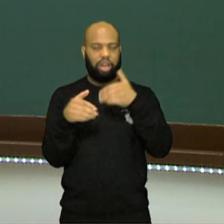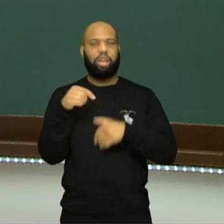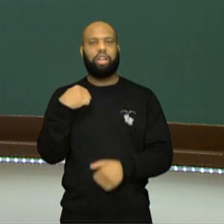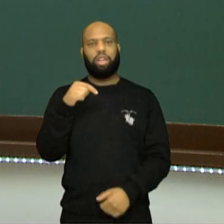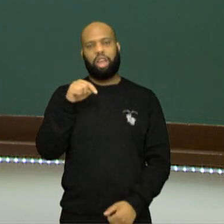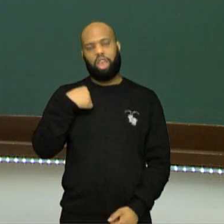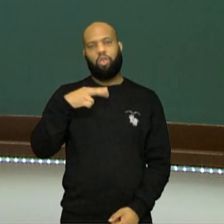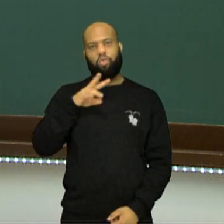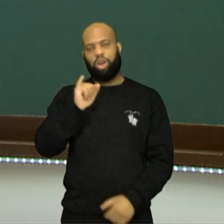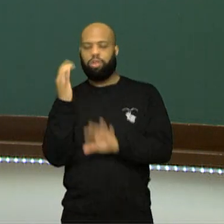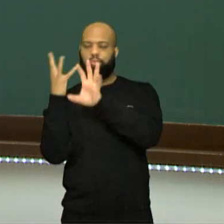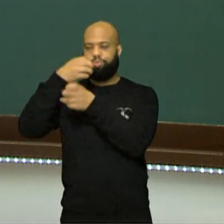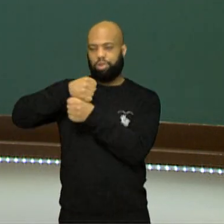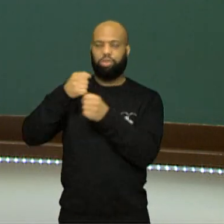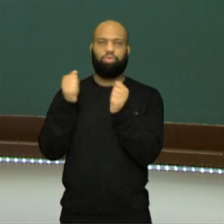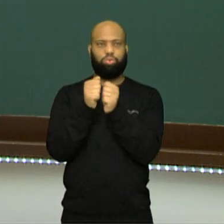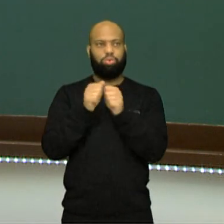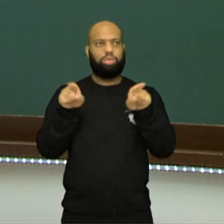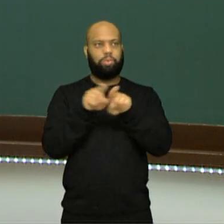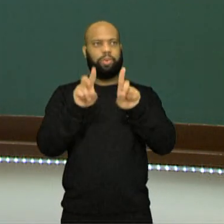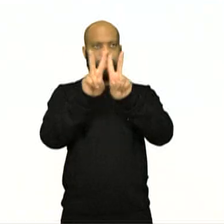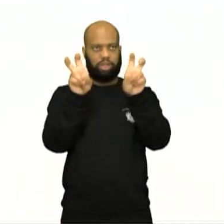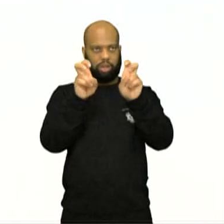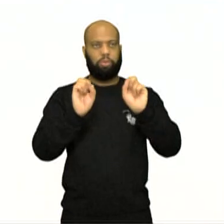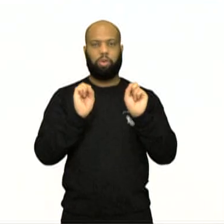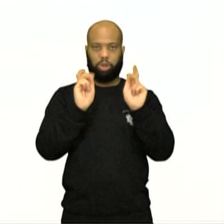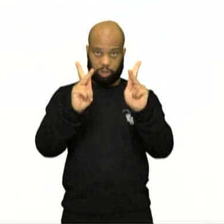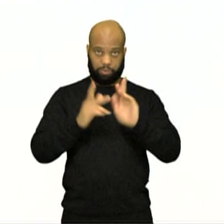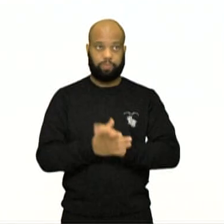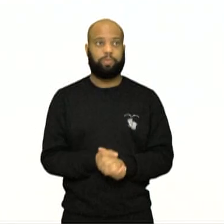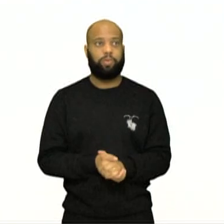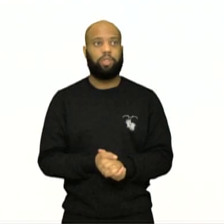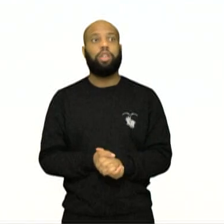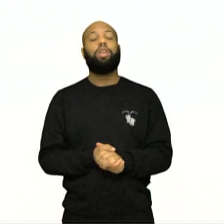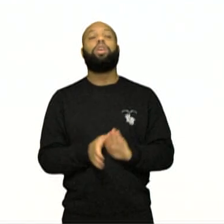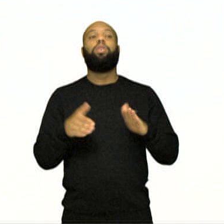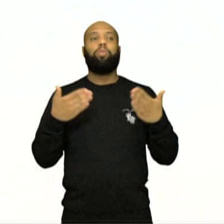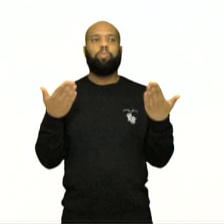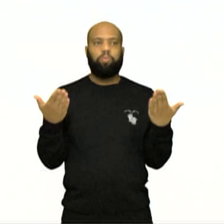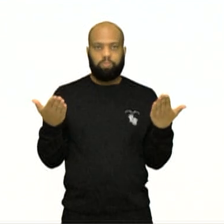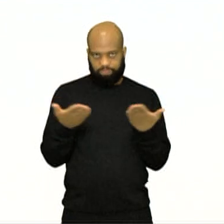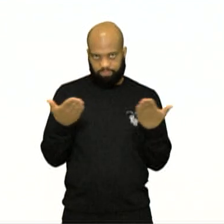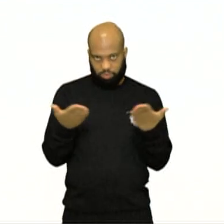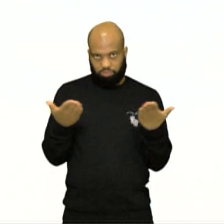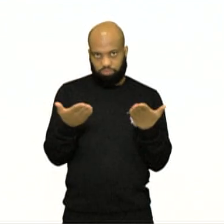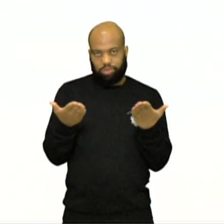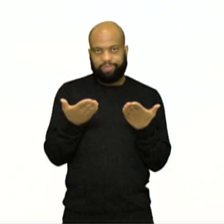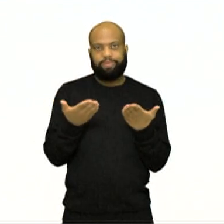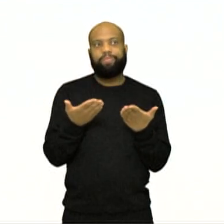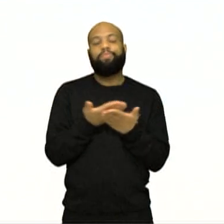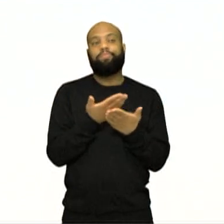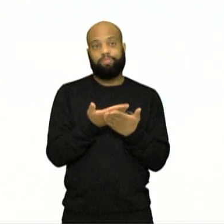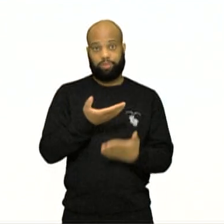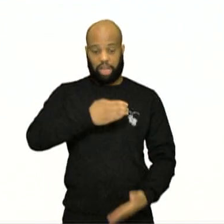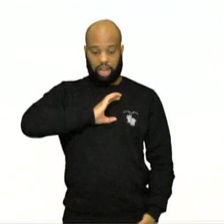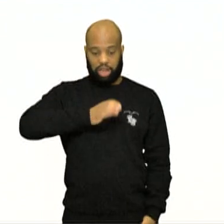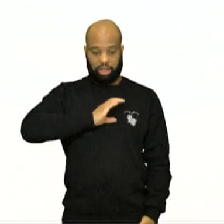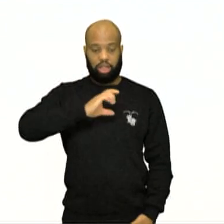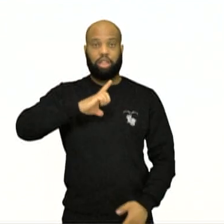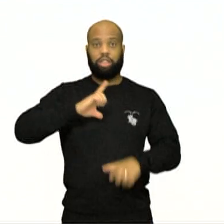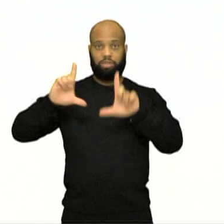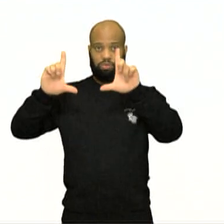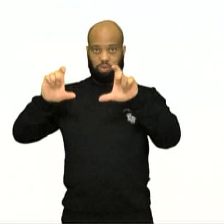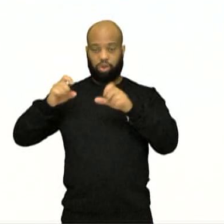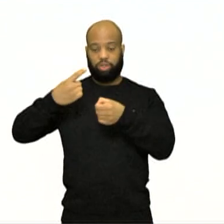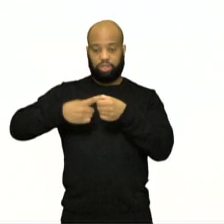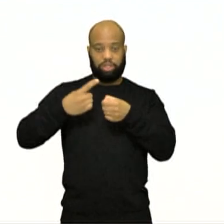vou relembrar com vocês esse assunto, ok? Bom, falando sobre o Canadá, temos aqui uma foto da